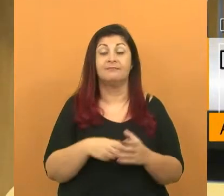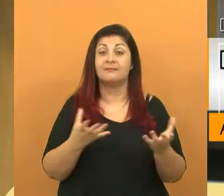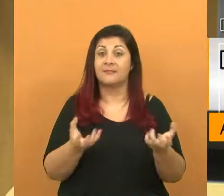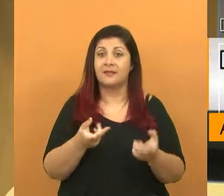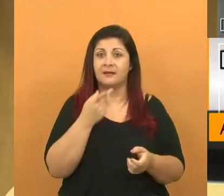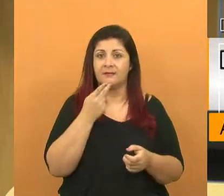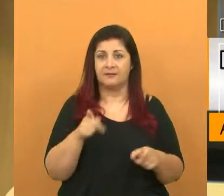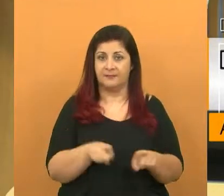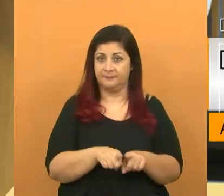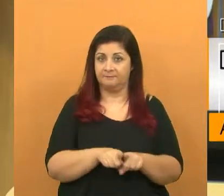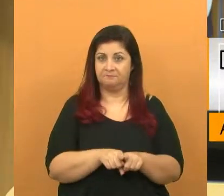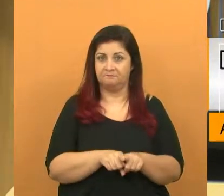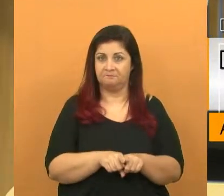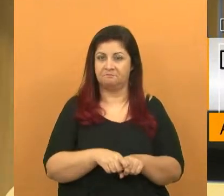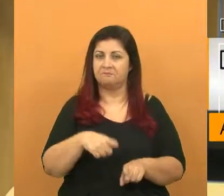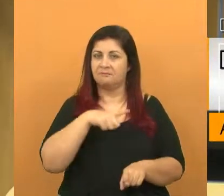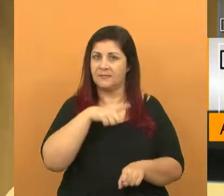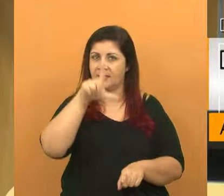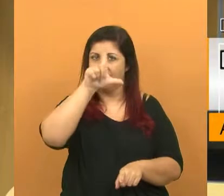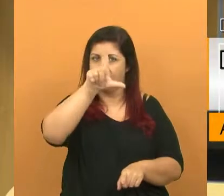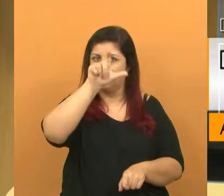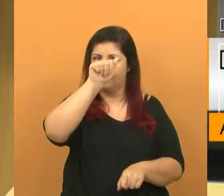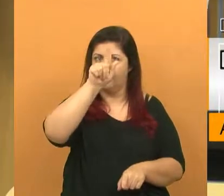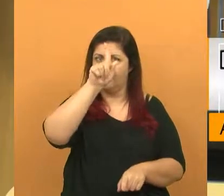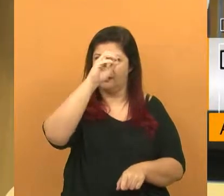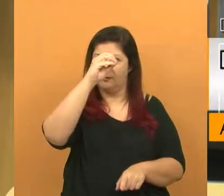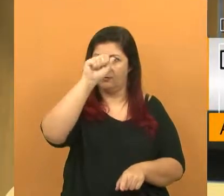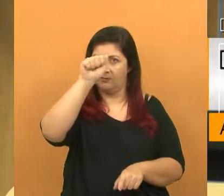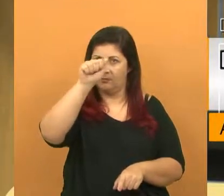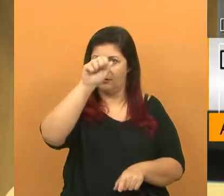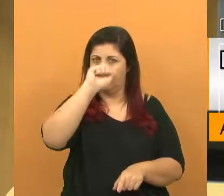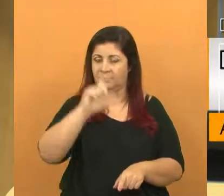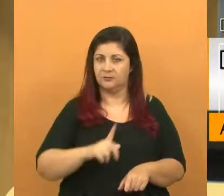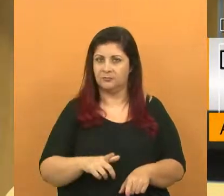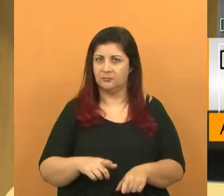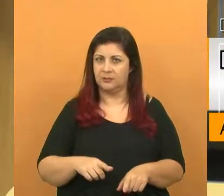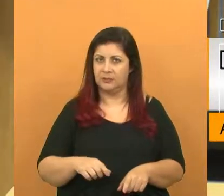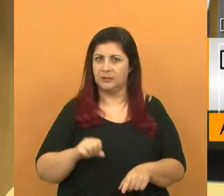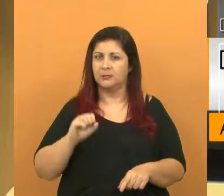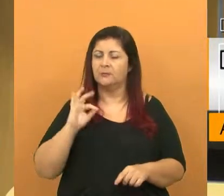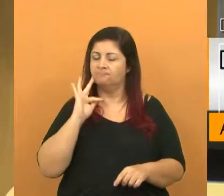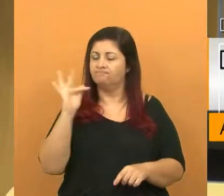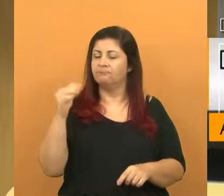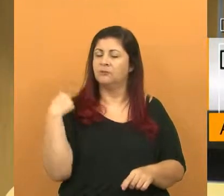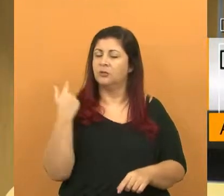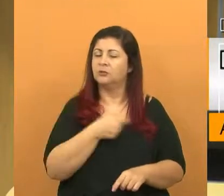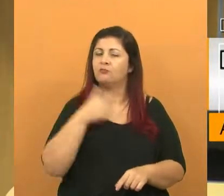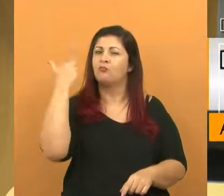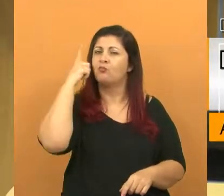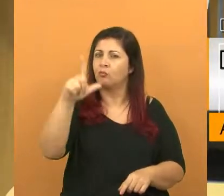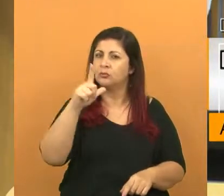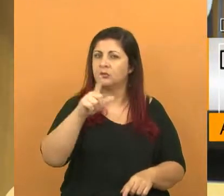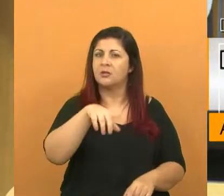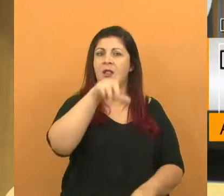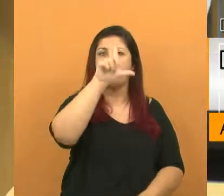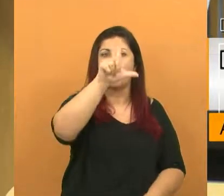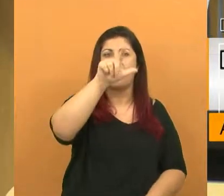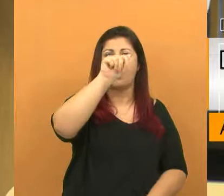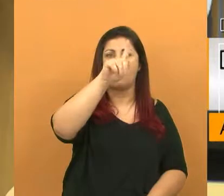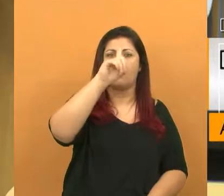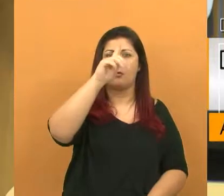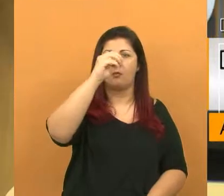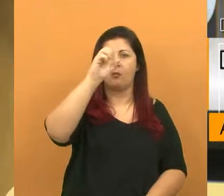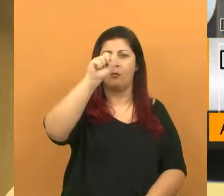na gozo mas se deus quiser nós vamos e pra vocês do outro lado da lagoa azul lagoa azul dois